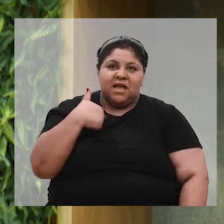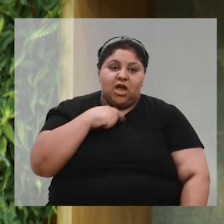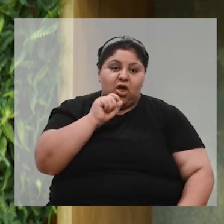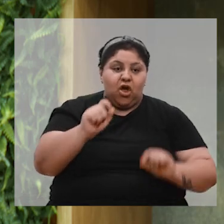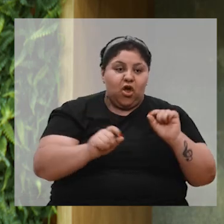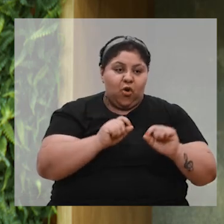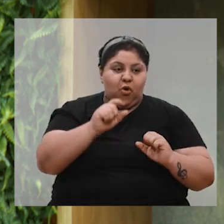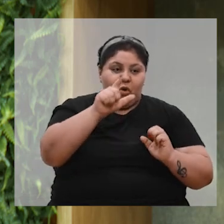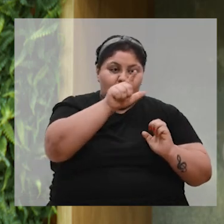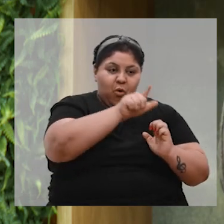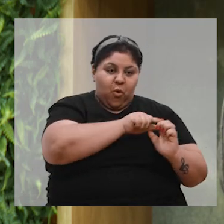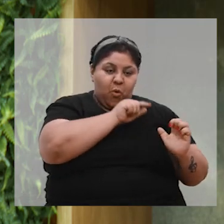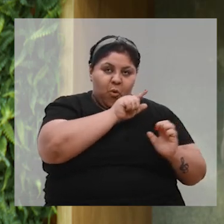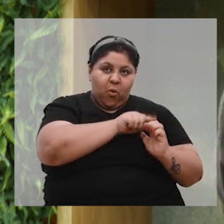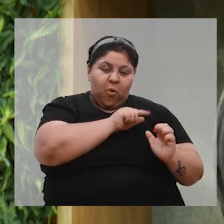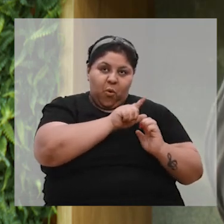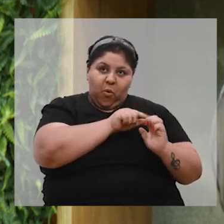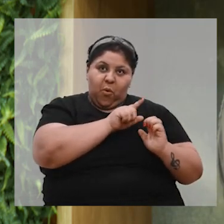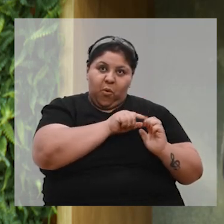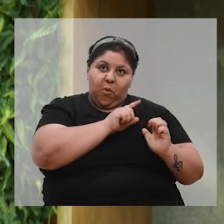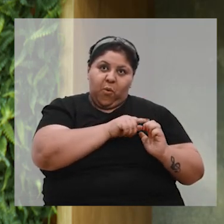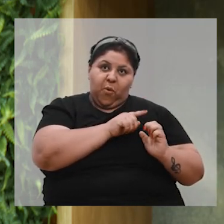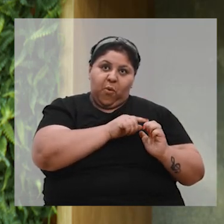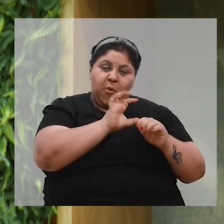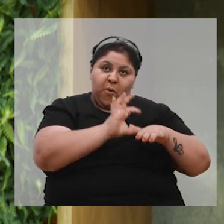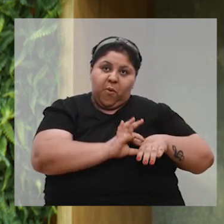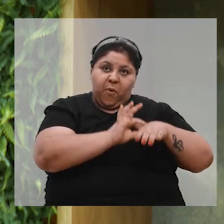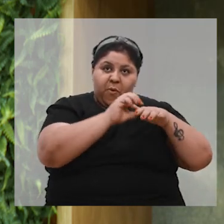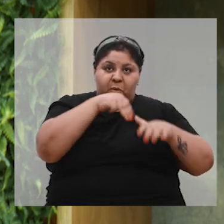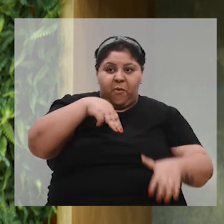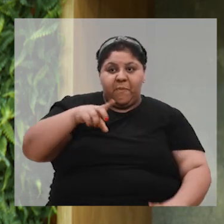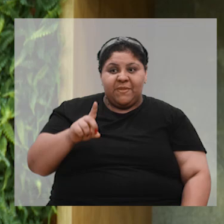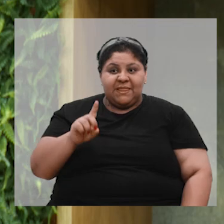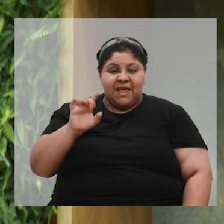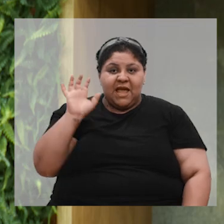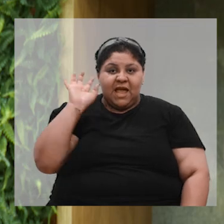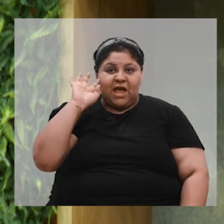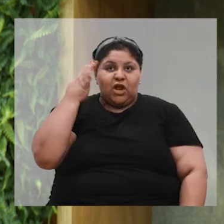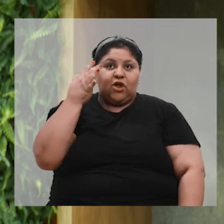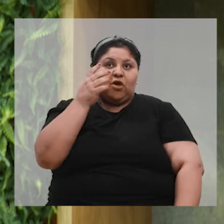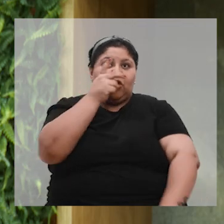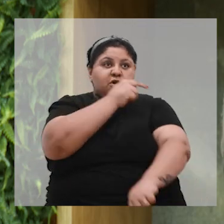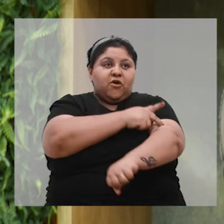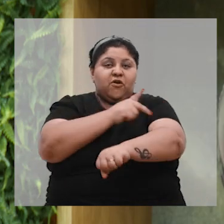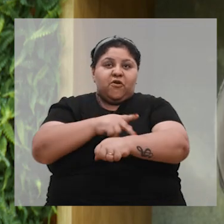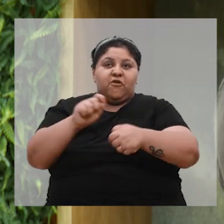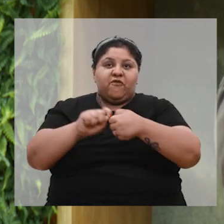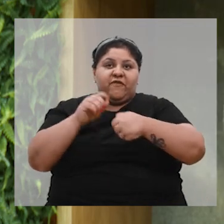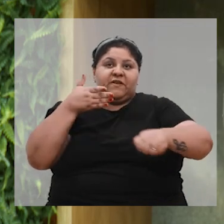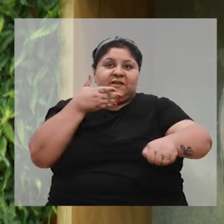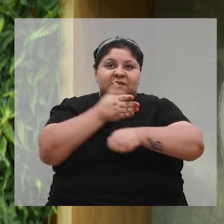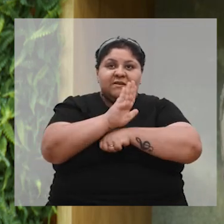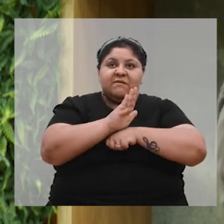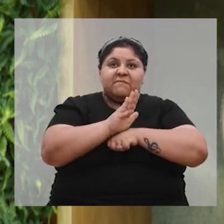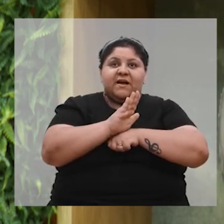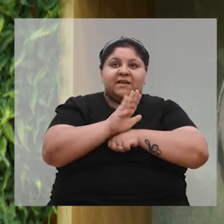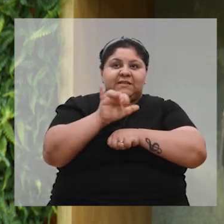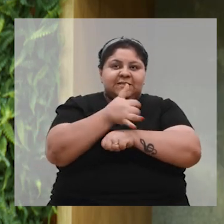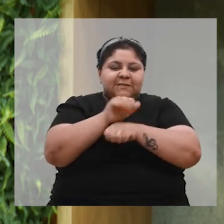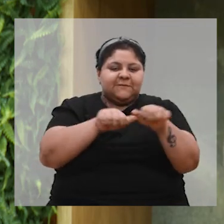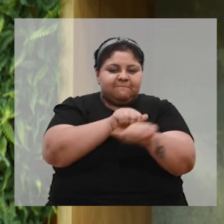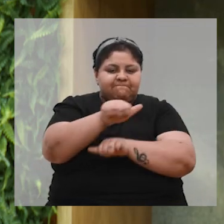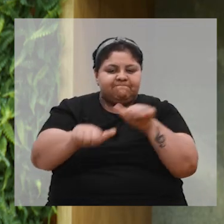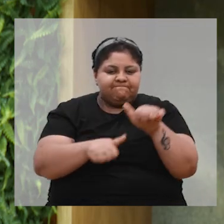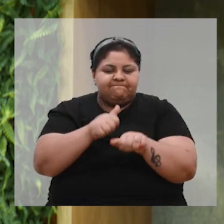né? Que eu, enquanto empresário e gestor da MD Soluções Pedagógicas, é isso, é saber que eu estou fazendo parte desse elemento